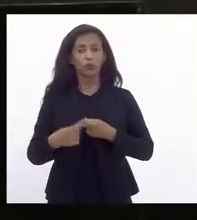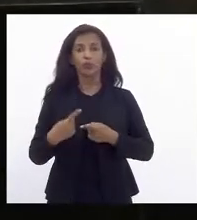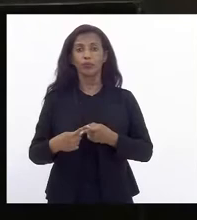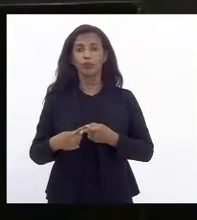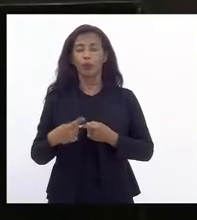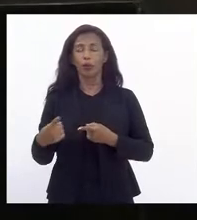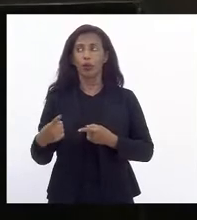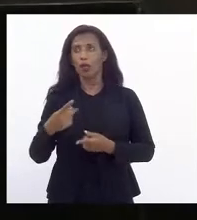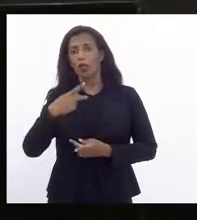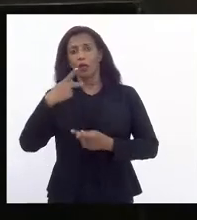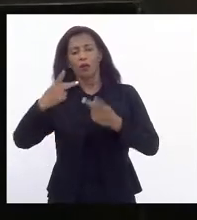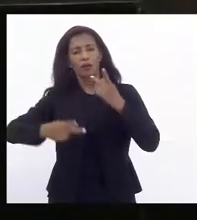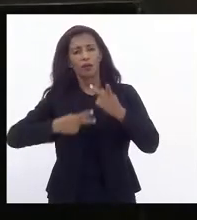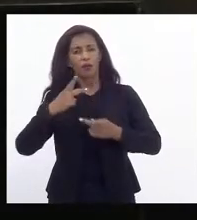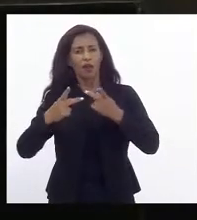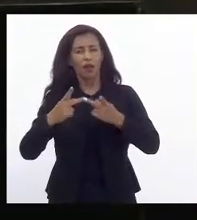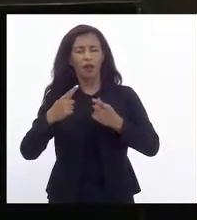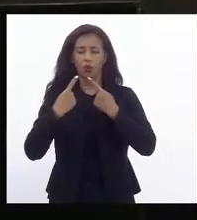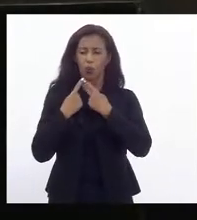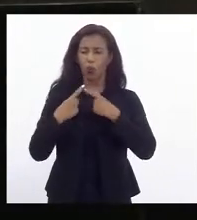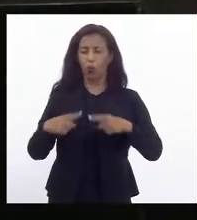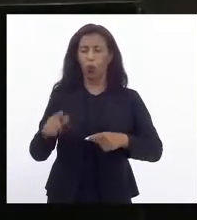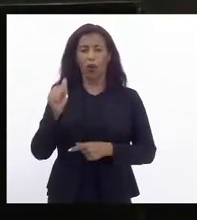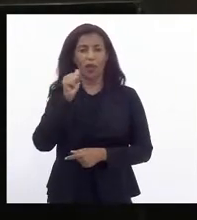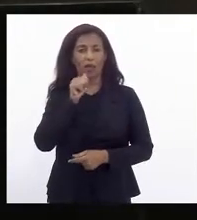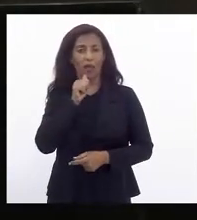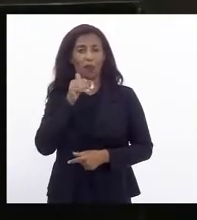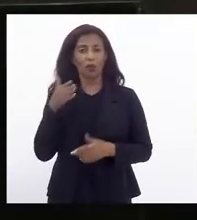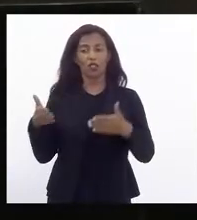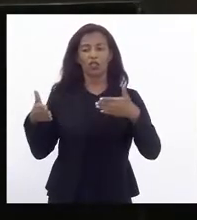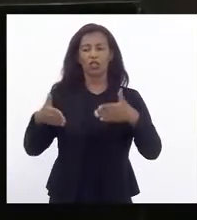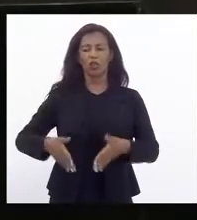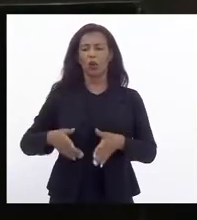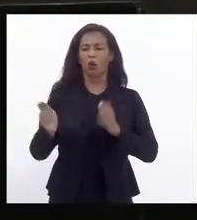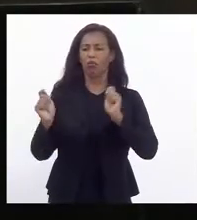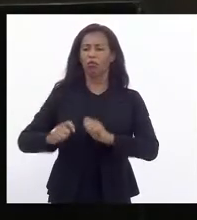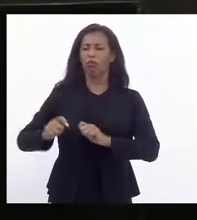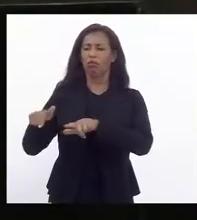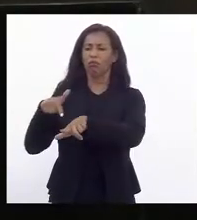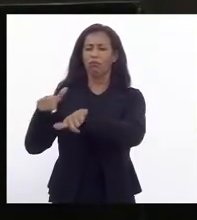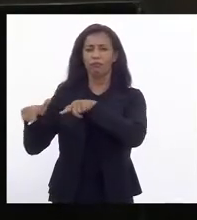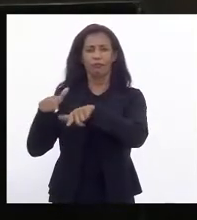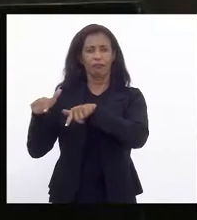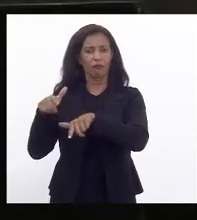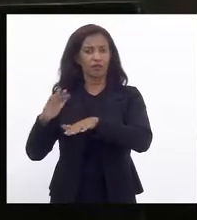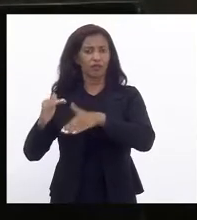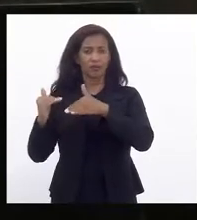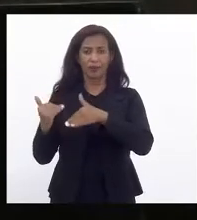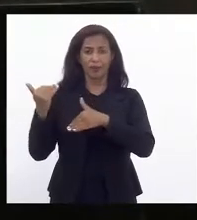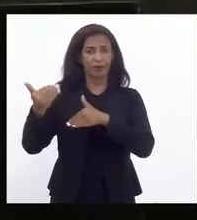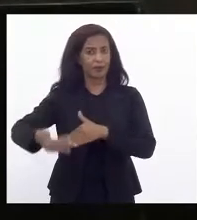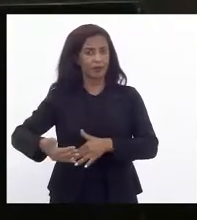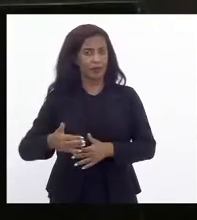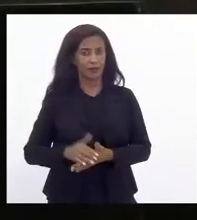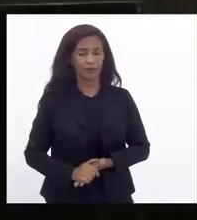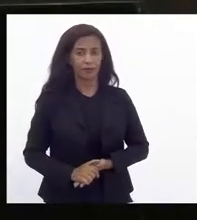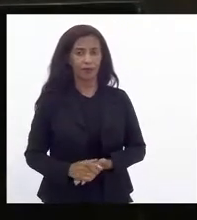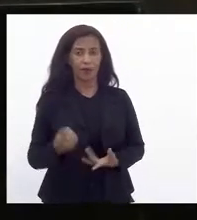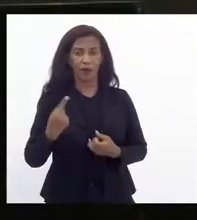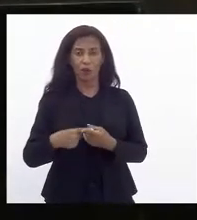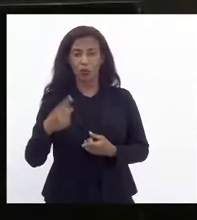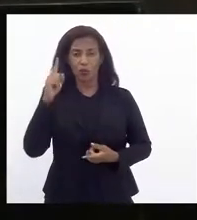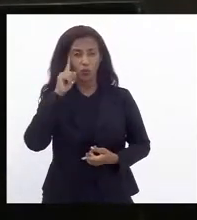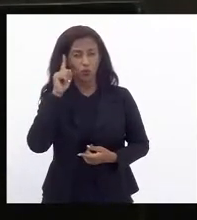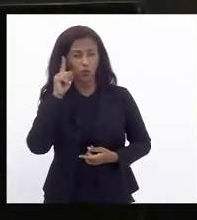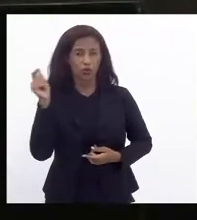o dito discurso de que a mulher chegou ao mercado de trabalho, ele já está até ultrapassado. Porque